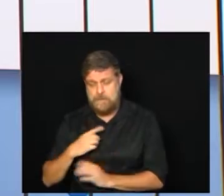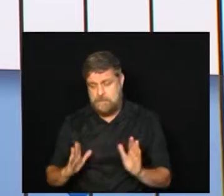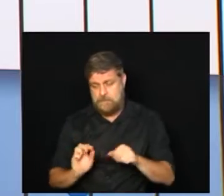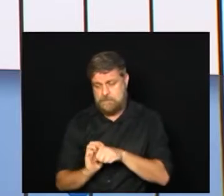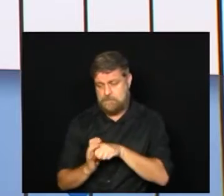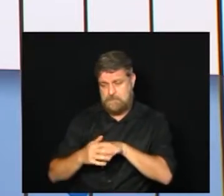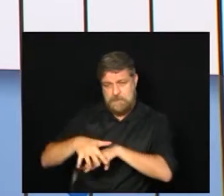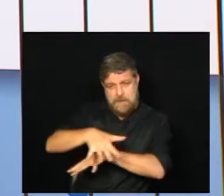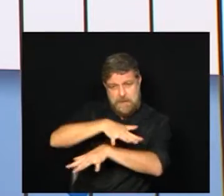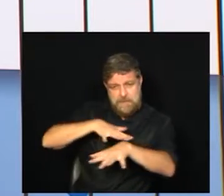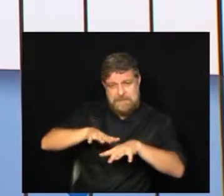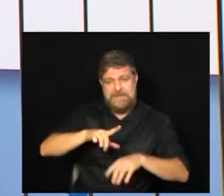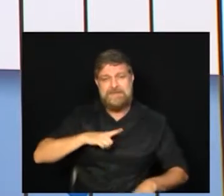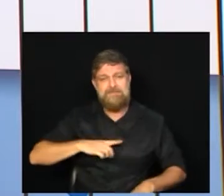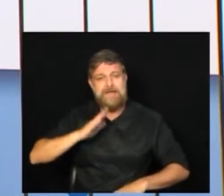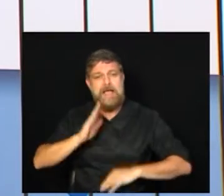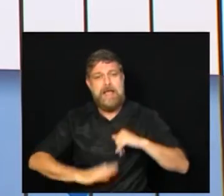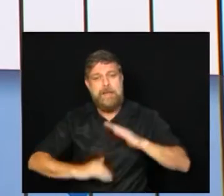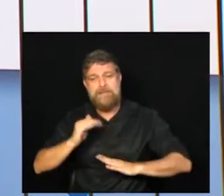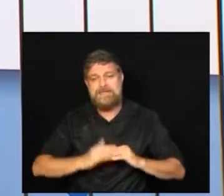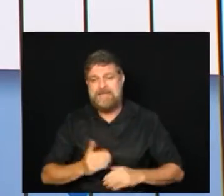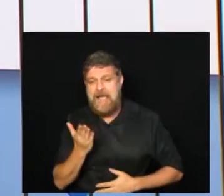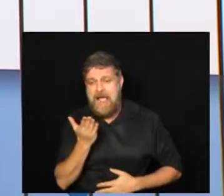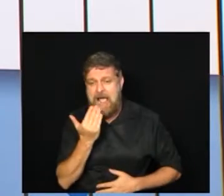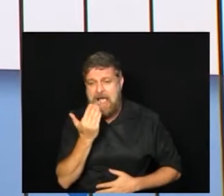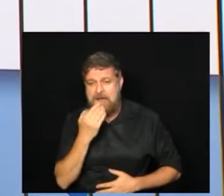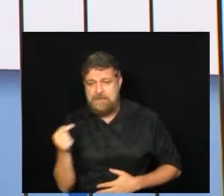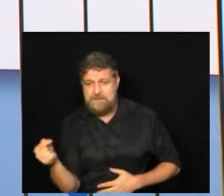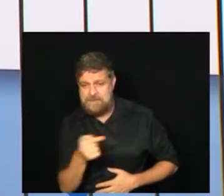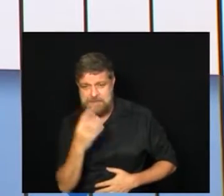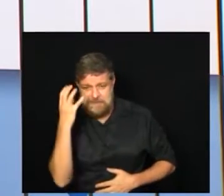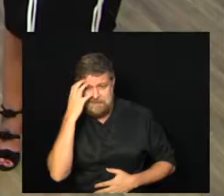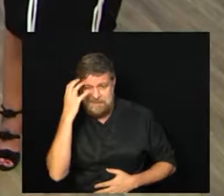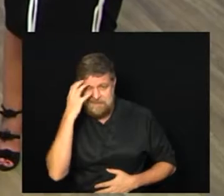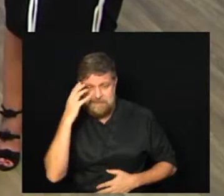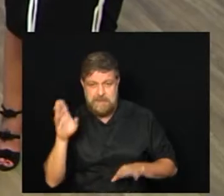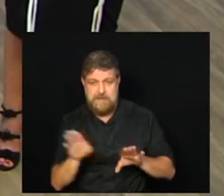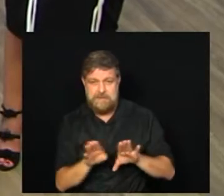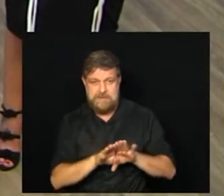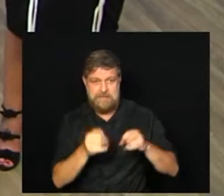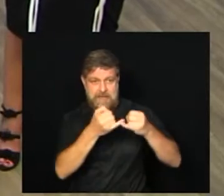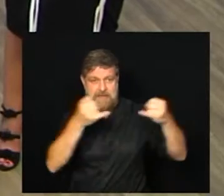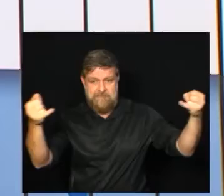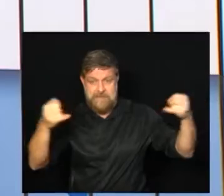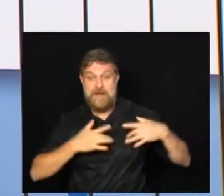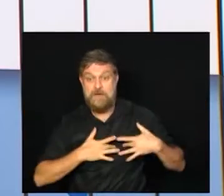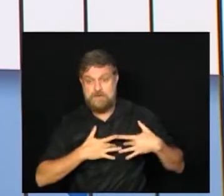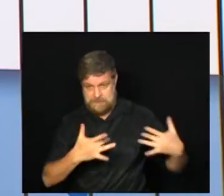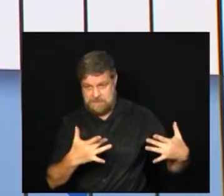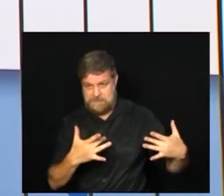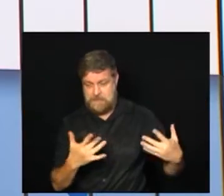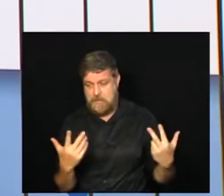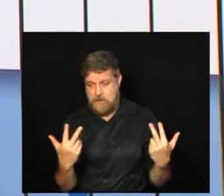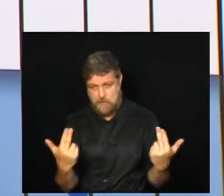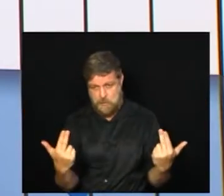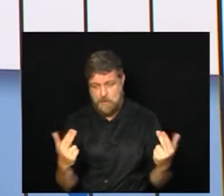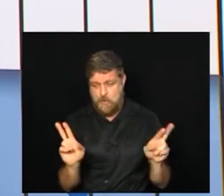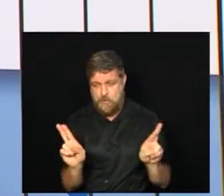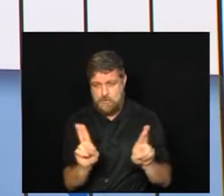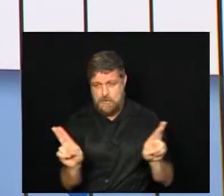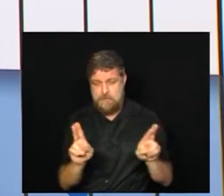pandemia, surgiu aquela iniciativa de deixar alimentos lá no Taquaral, chamado também de Varal Solidário. Sim. Lembrando que essa proposta